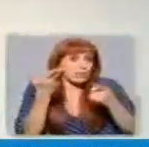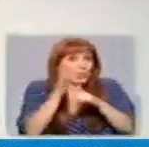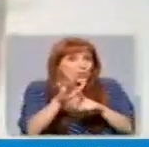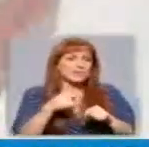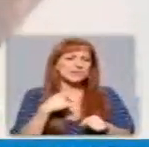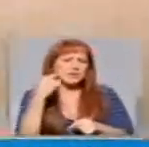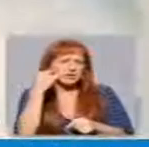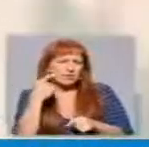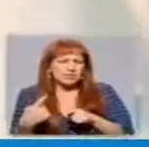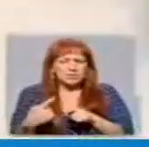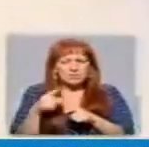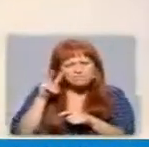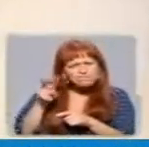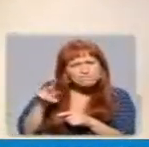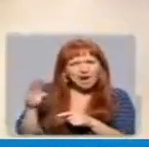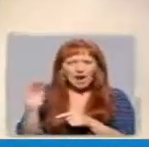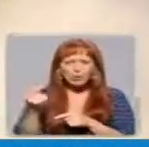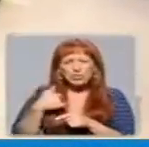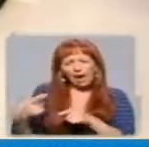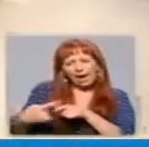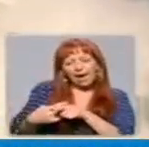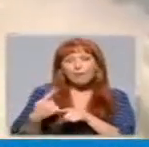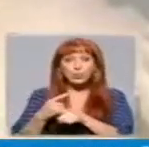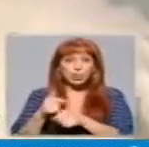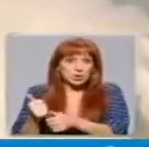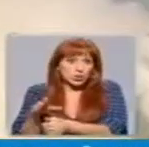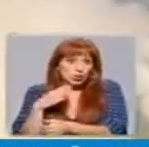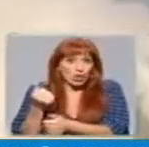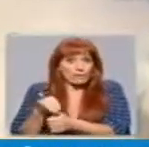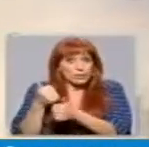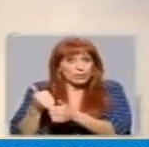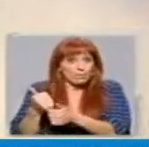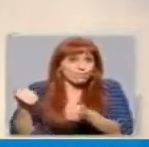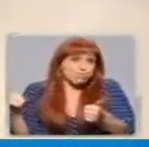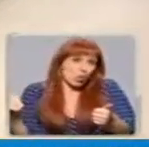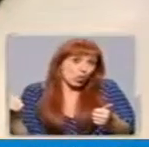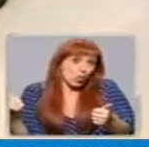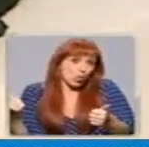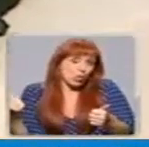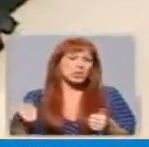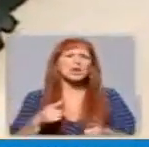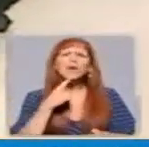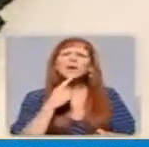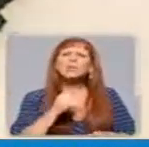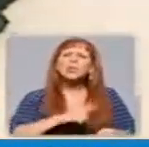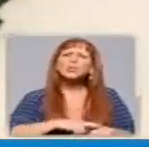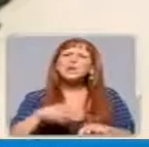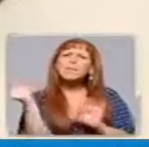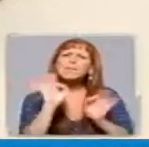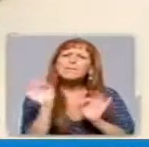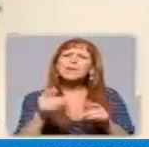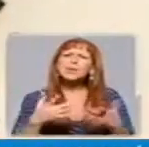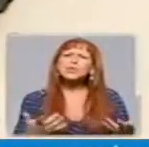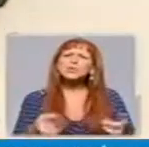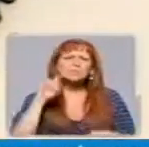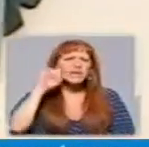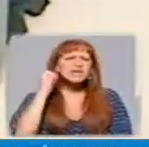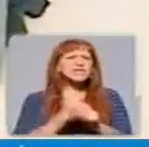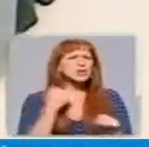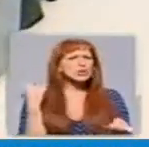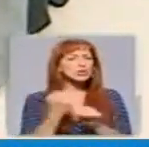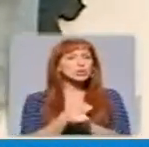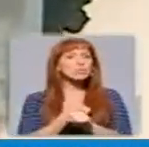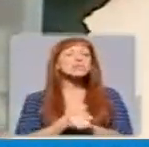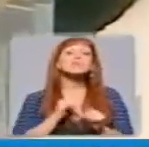esteja partido Tô de olho nesse de alunos opção obviamente jovens muito muito bons e são muitos há muito tempo de preparação hoje três dias muito